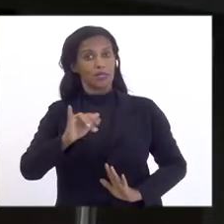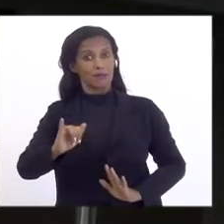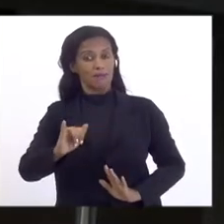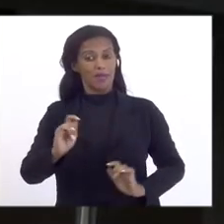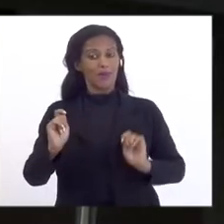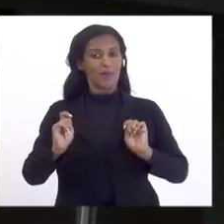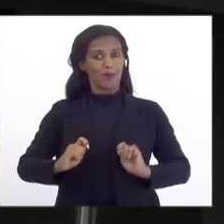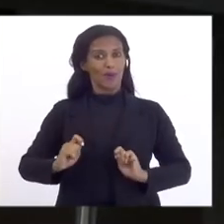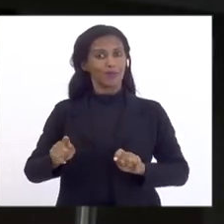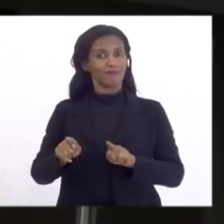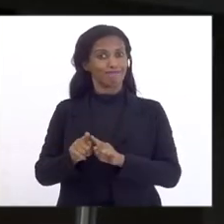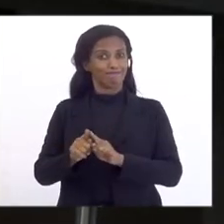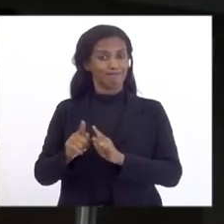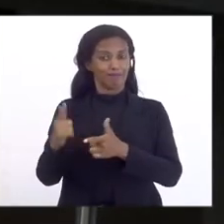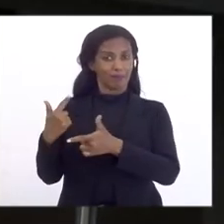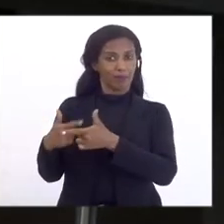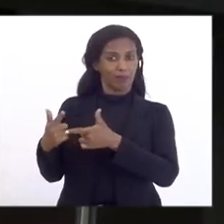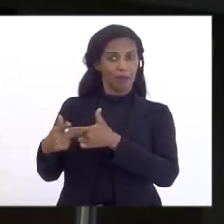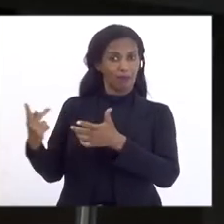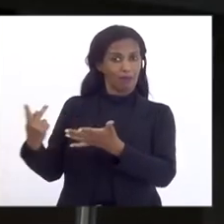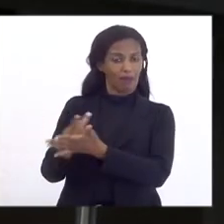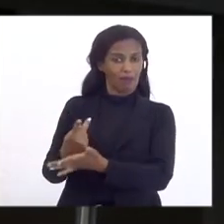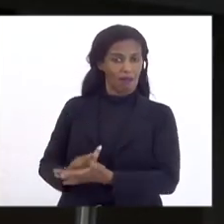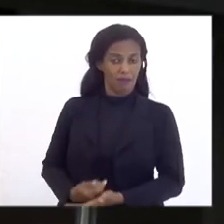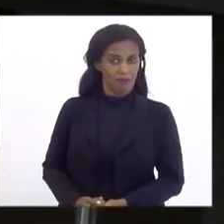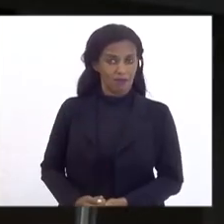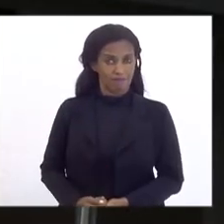exacerbar. E se exacerbou,